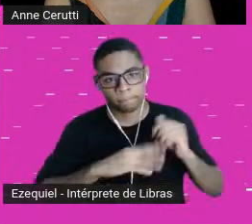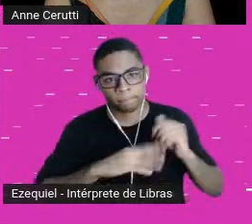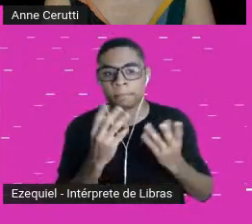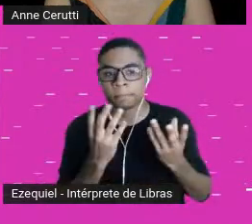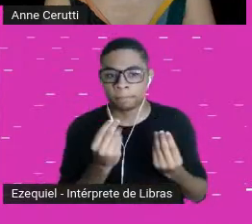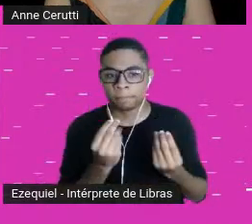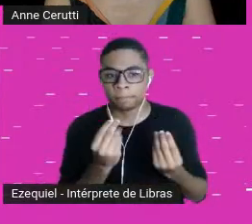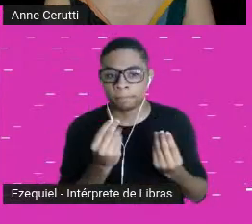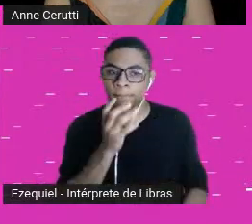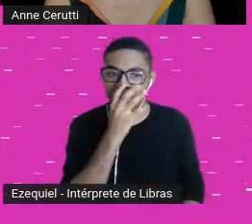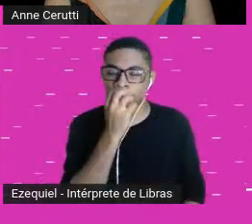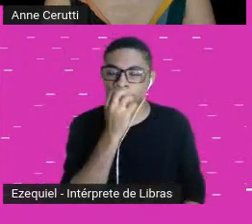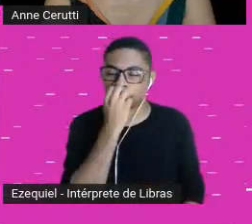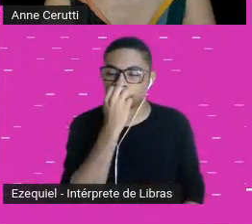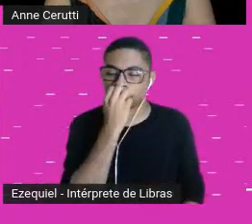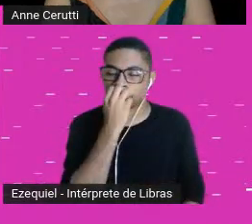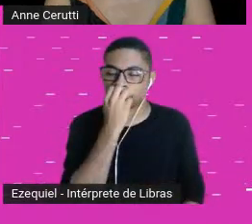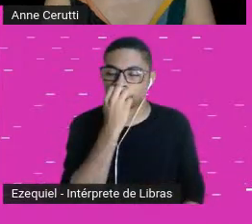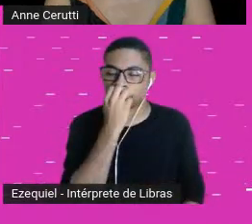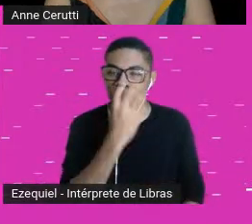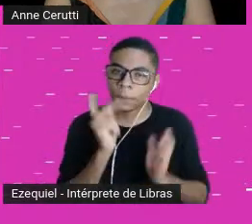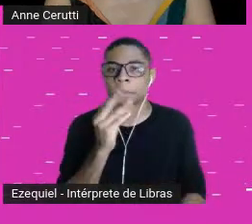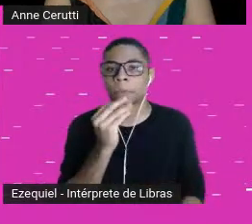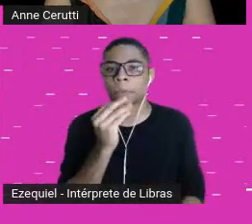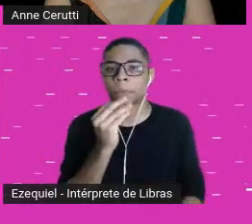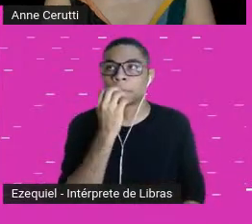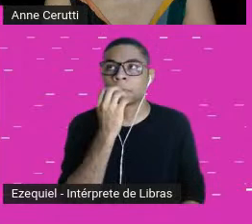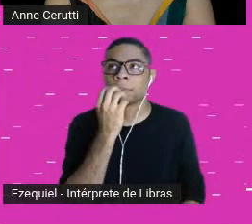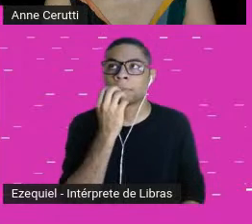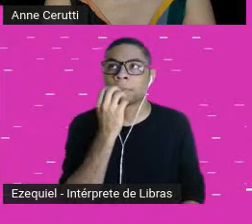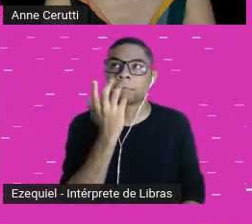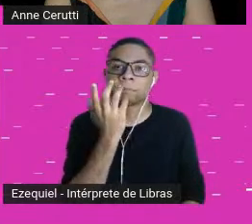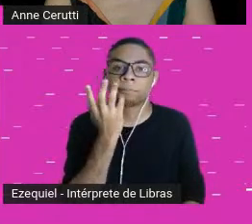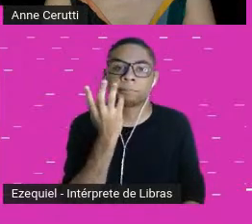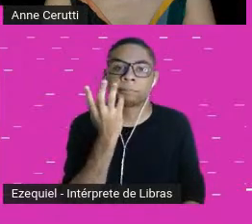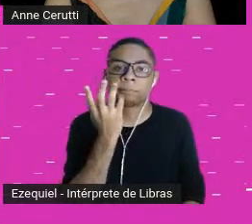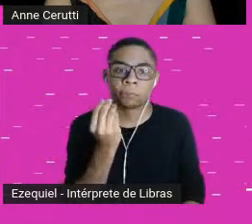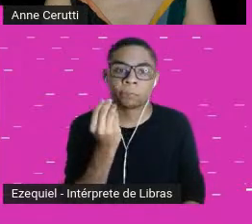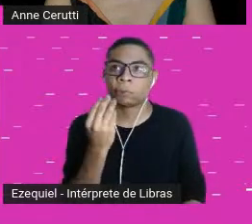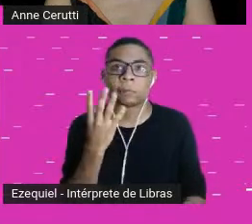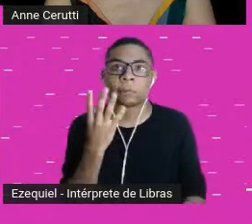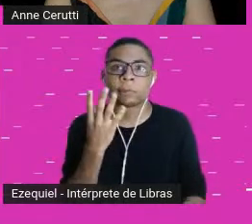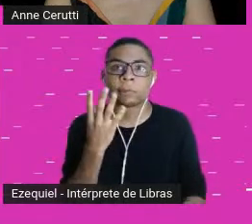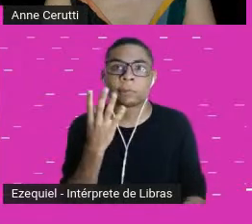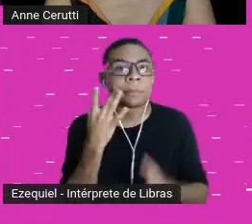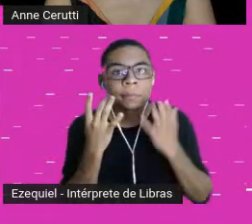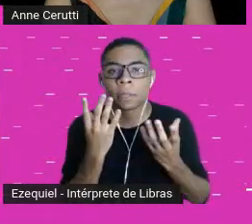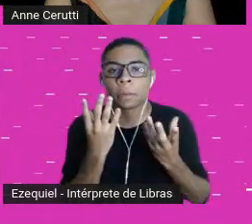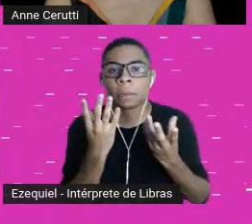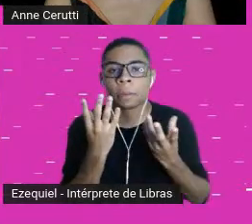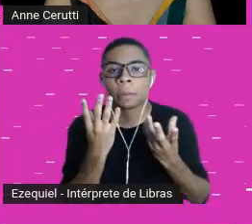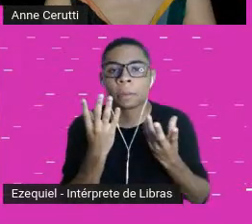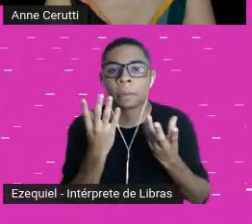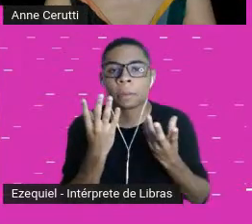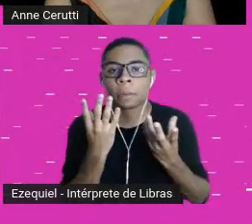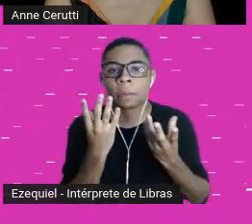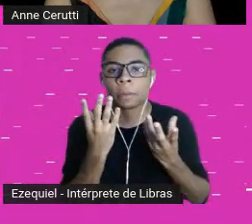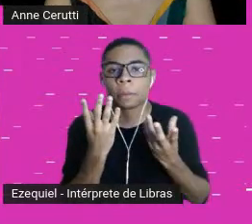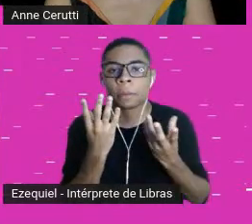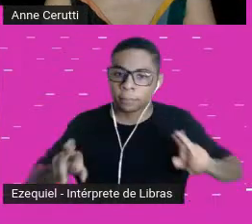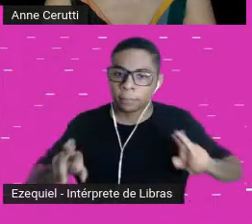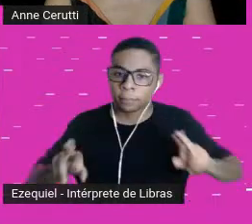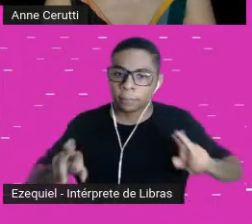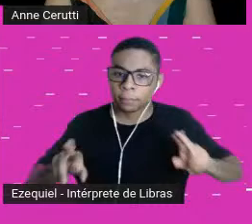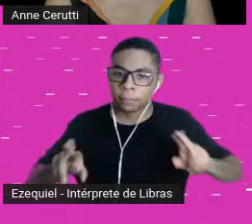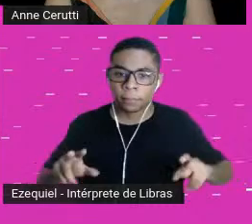foram muitos ensaios, muitas camadas, muitas, né, lugares, textos organizados, reorganizados, reescritos.